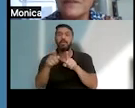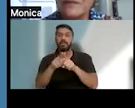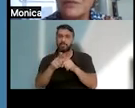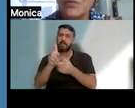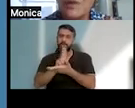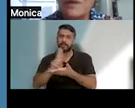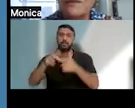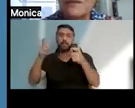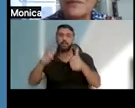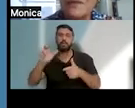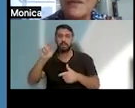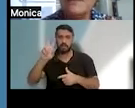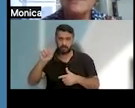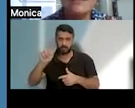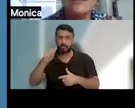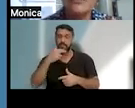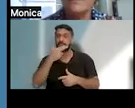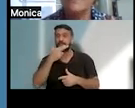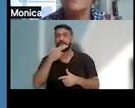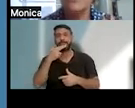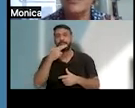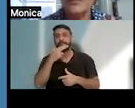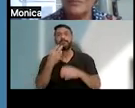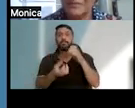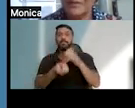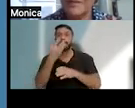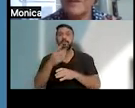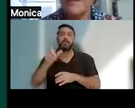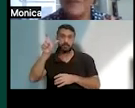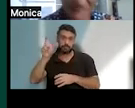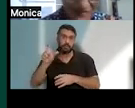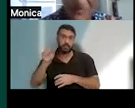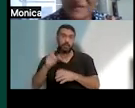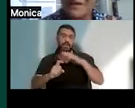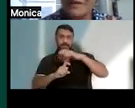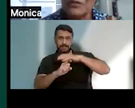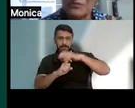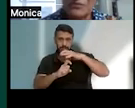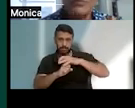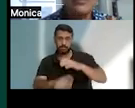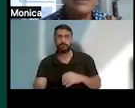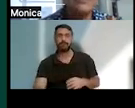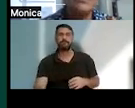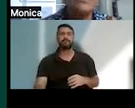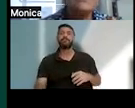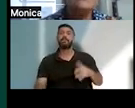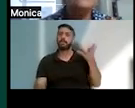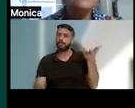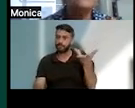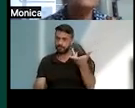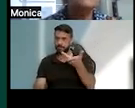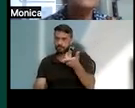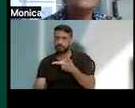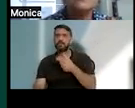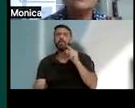Harvard, no MIT, eles criaram esse circo, que é realmente muito legal, que foi